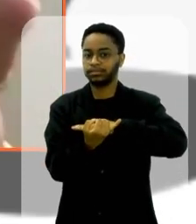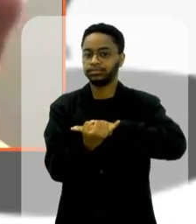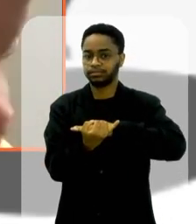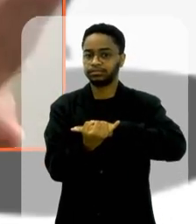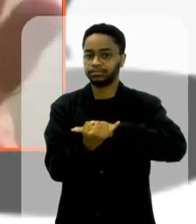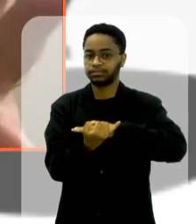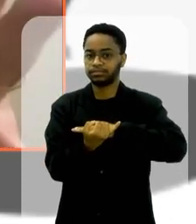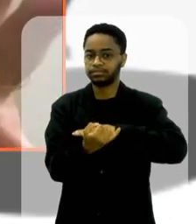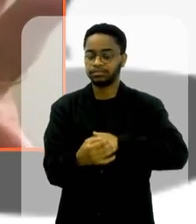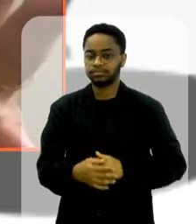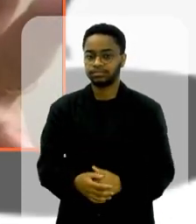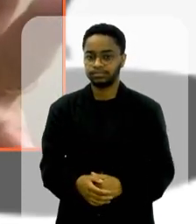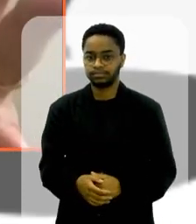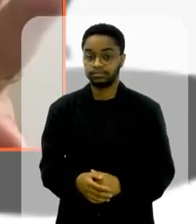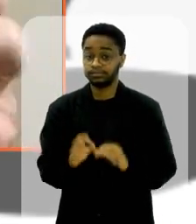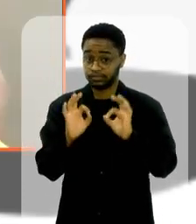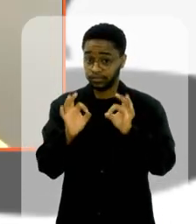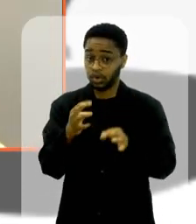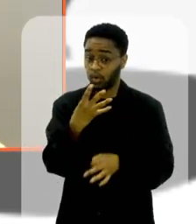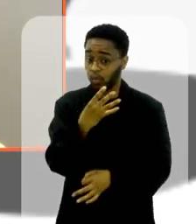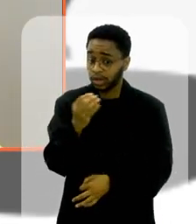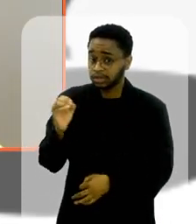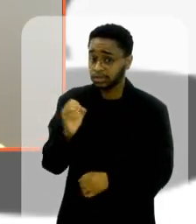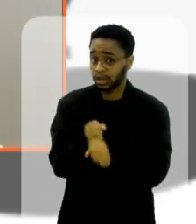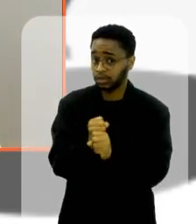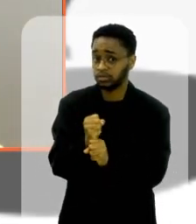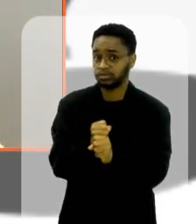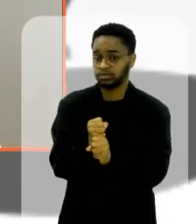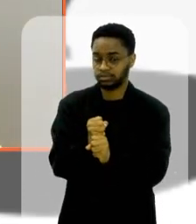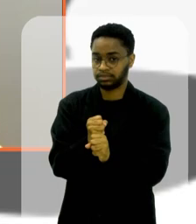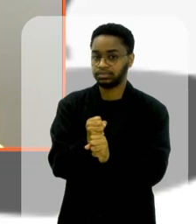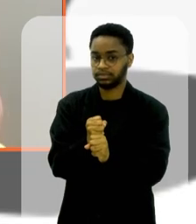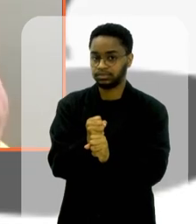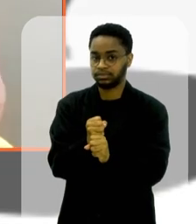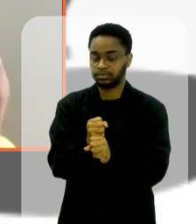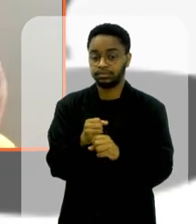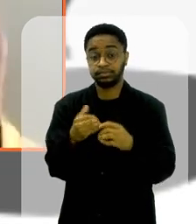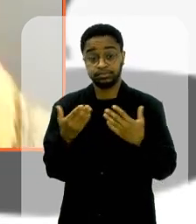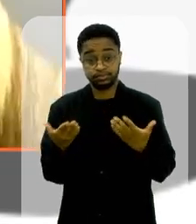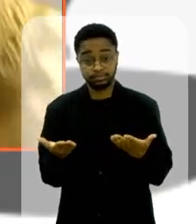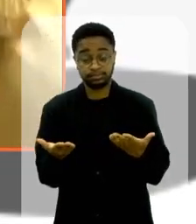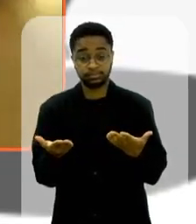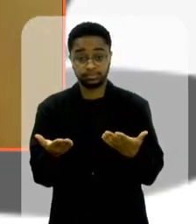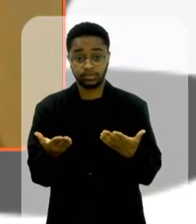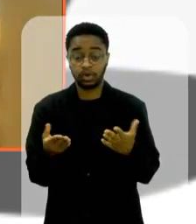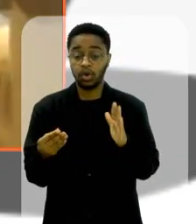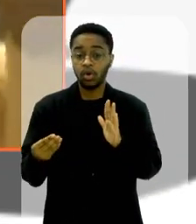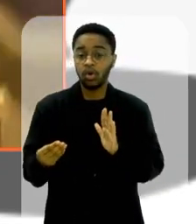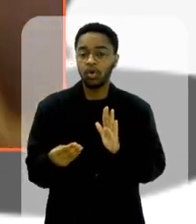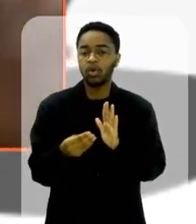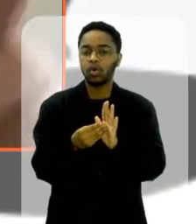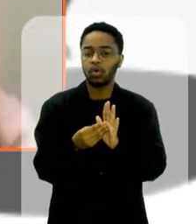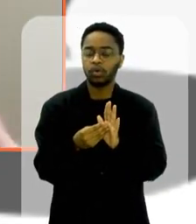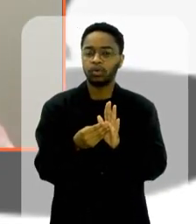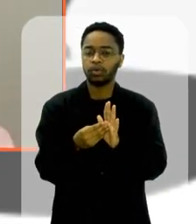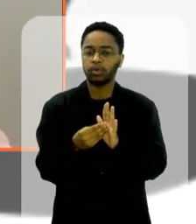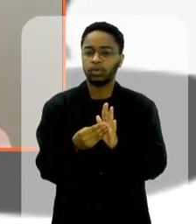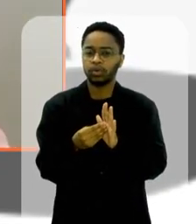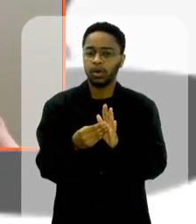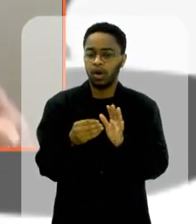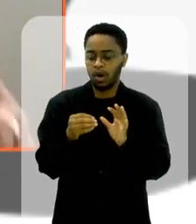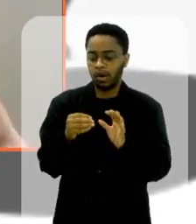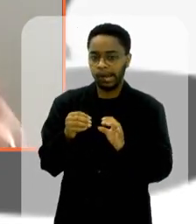fundação da Ilha do Governador, certo? Quarto centenário, 400 anos. Certo? E lá foi